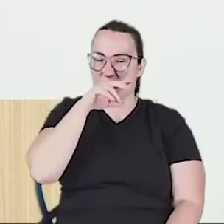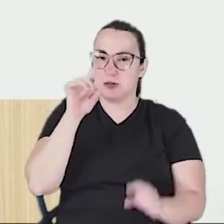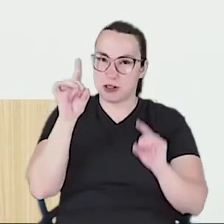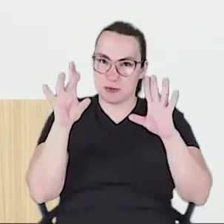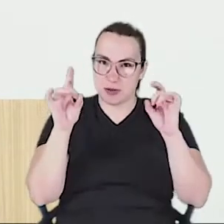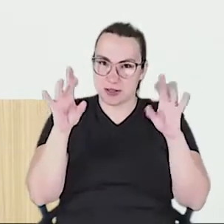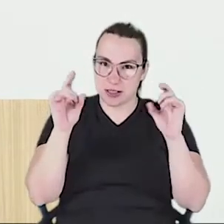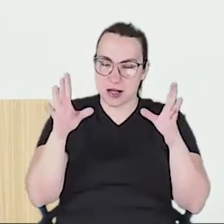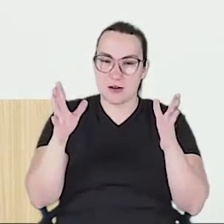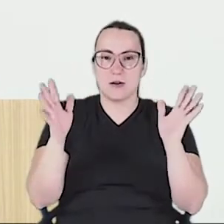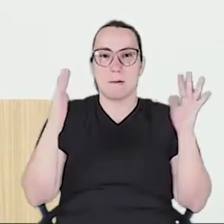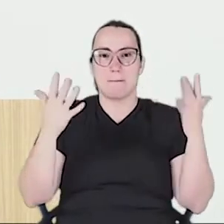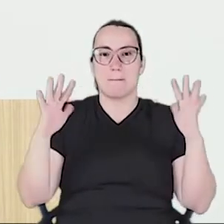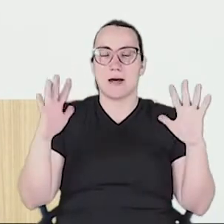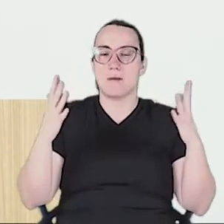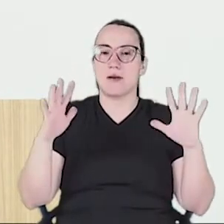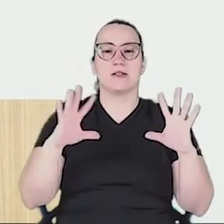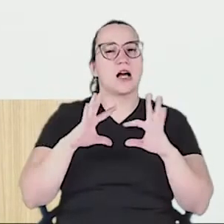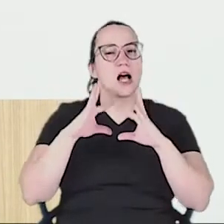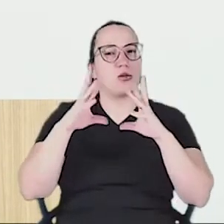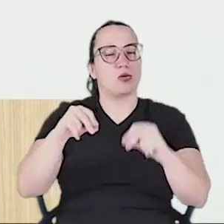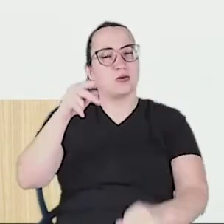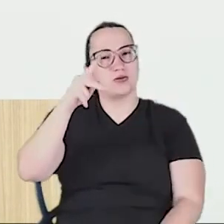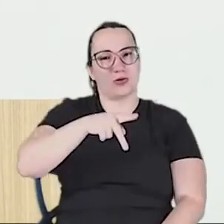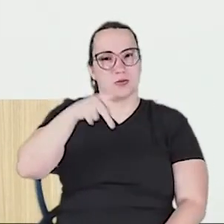os parabéns a todos os professores.